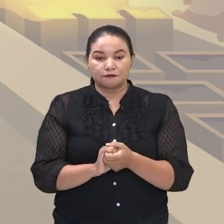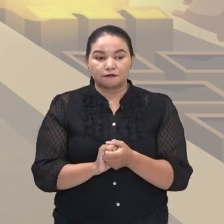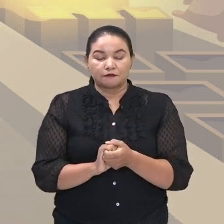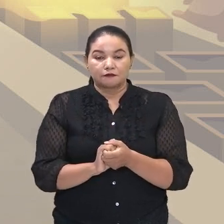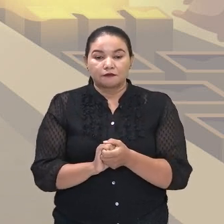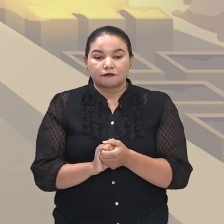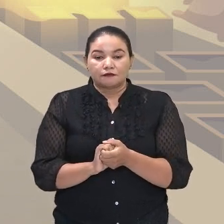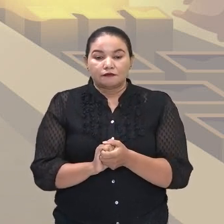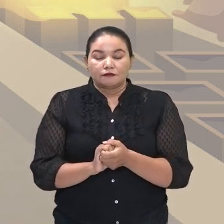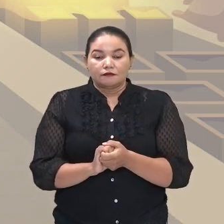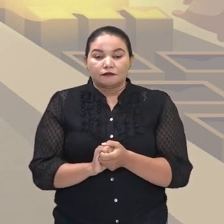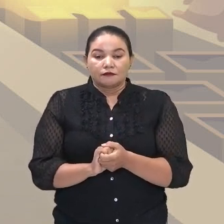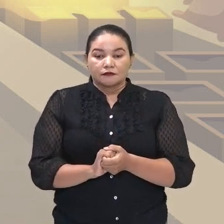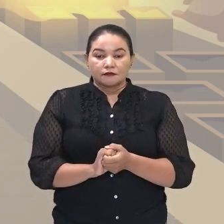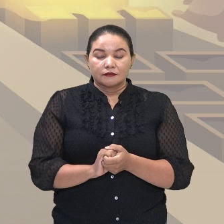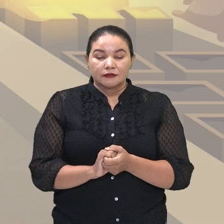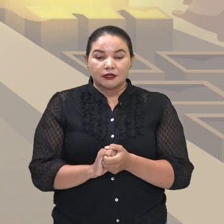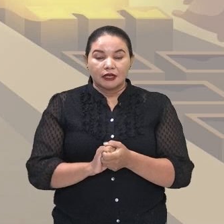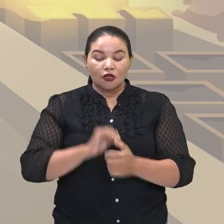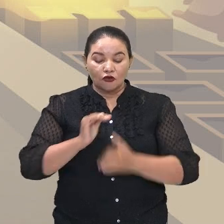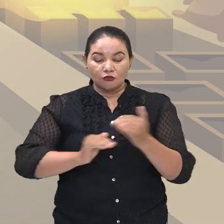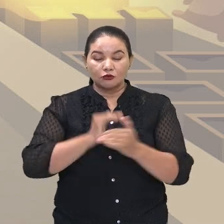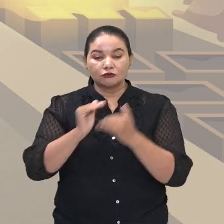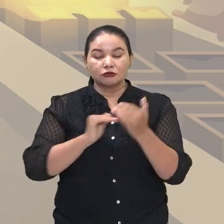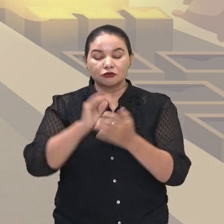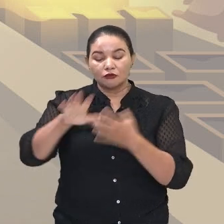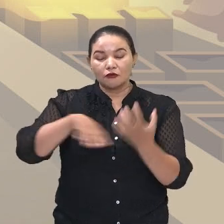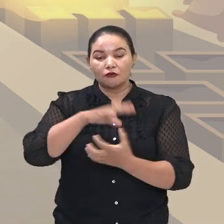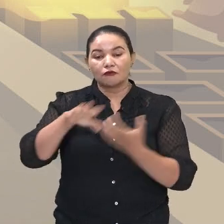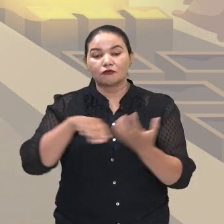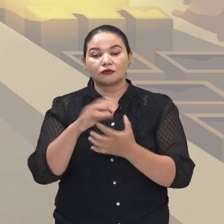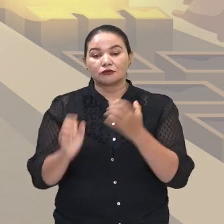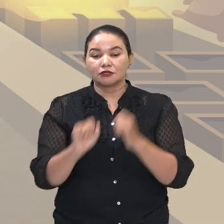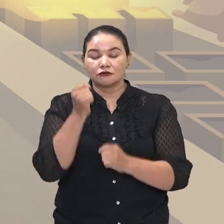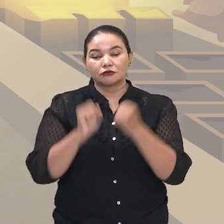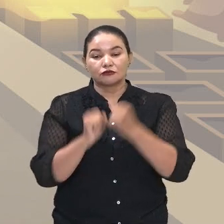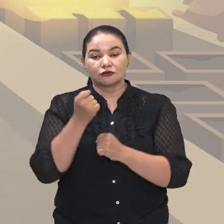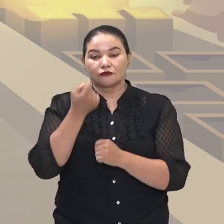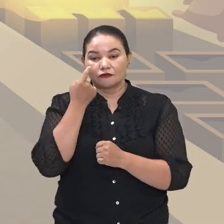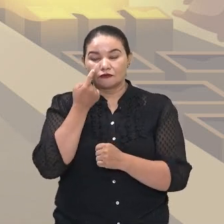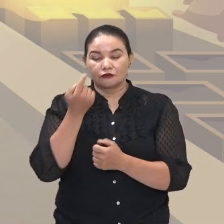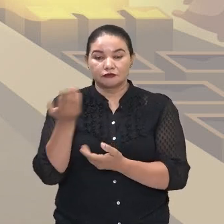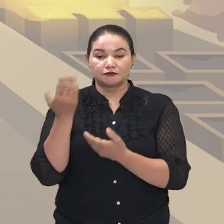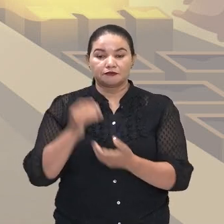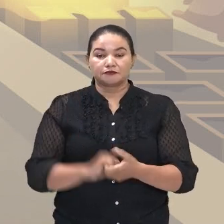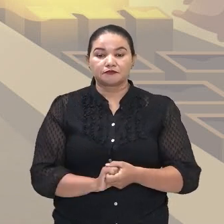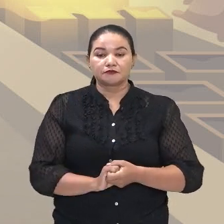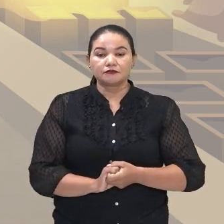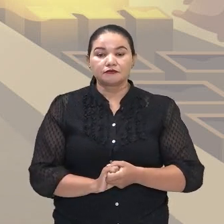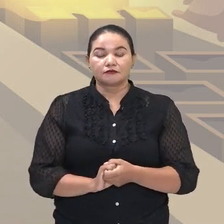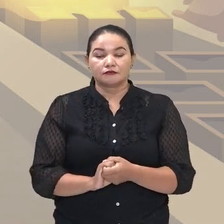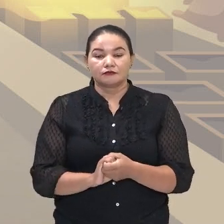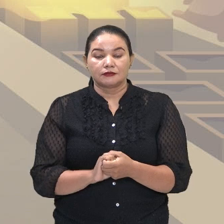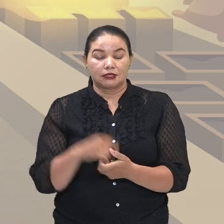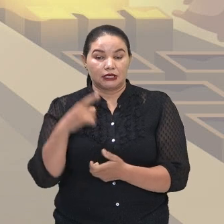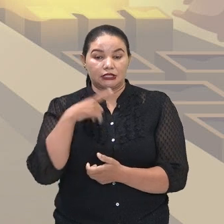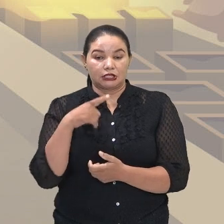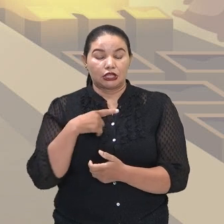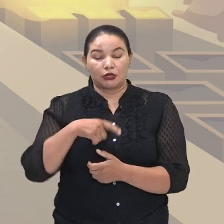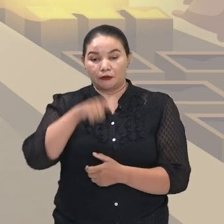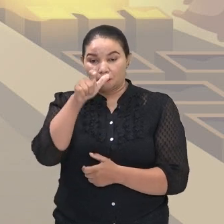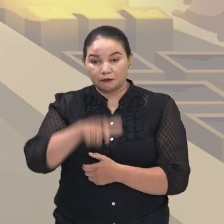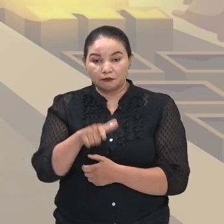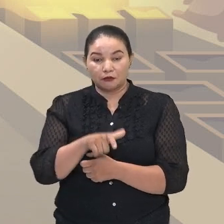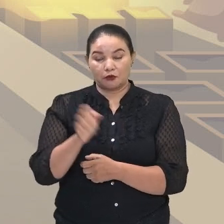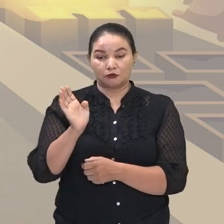em meio ao processo da Revolução Industrial. Vamos observar aqui que personagens são esses. Temos aqui a